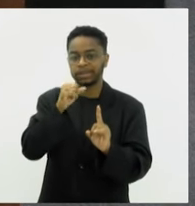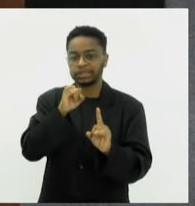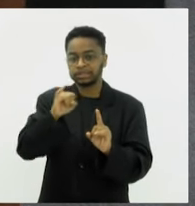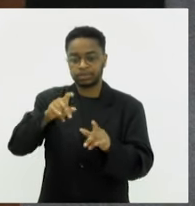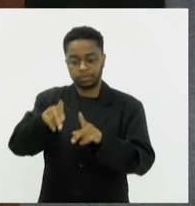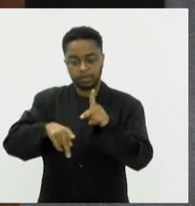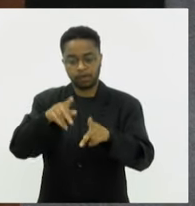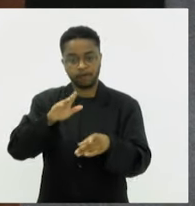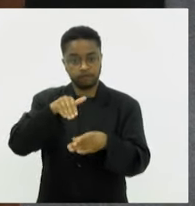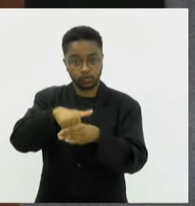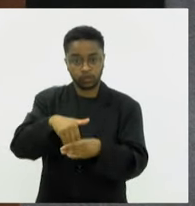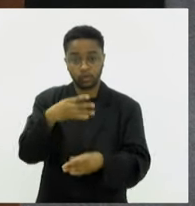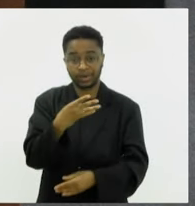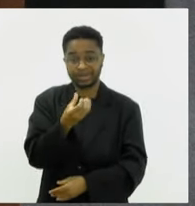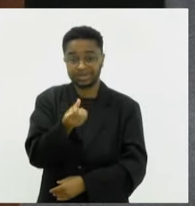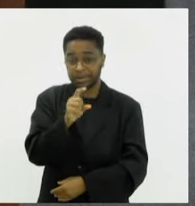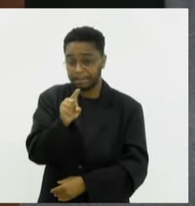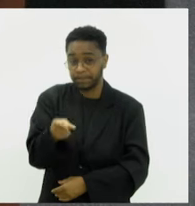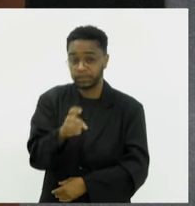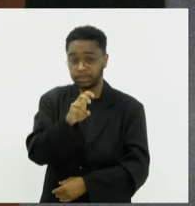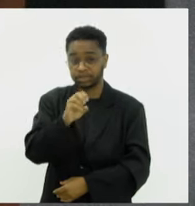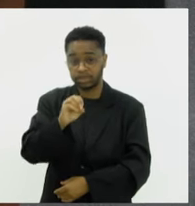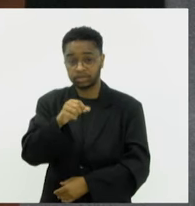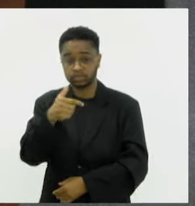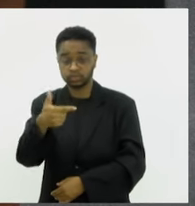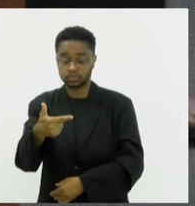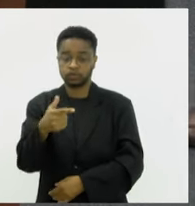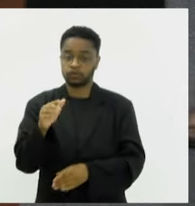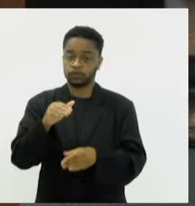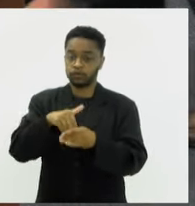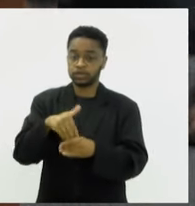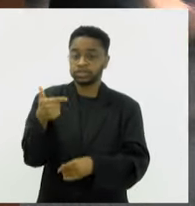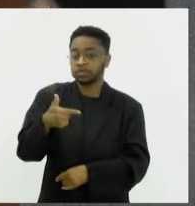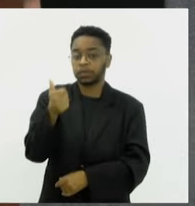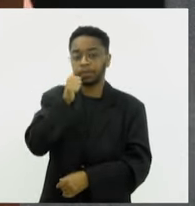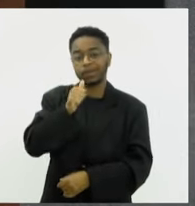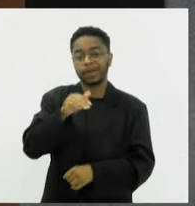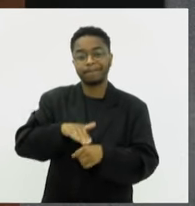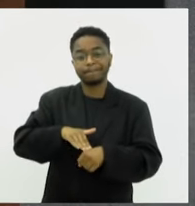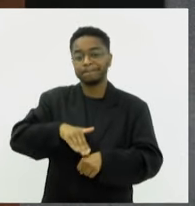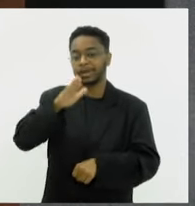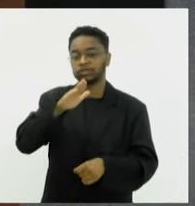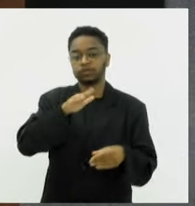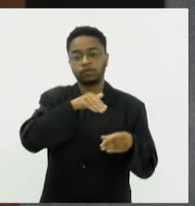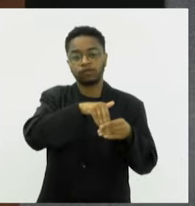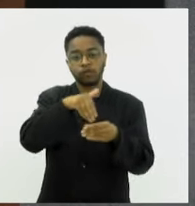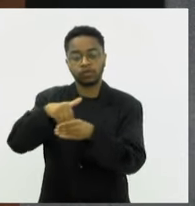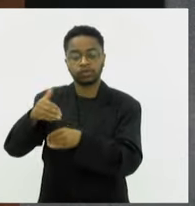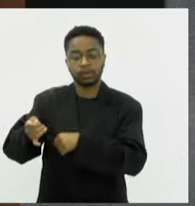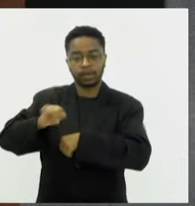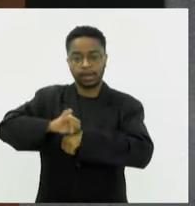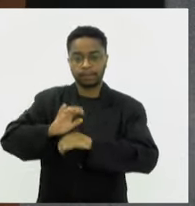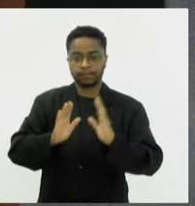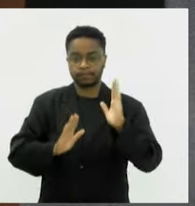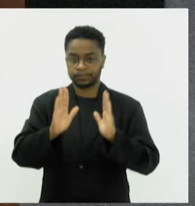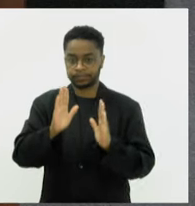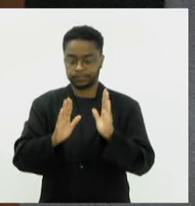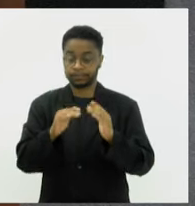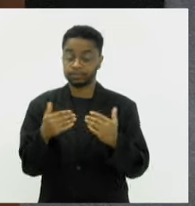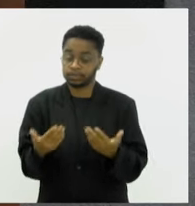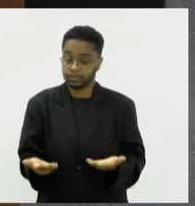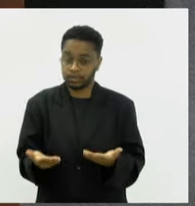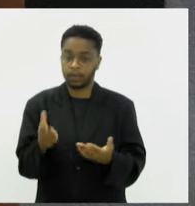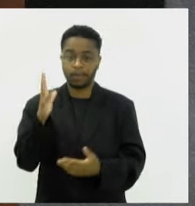com 46.502 votos. Foi a segunda mulher mais bem votada na capital naquela eleição.